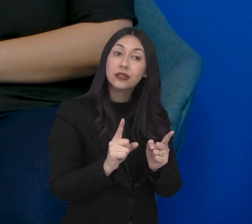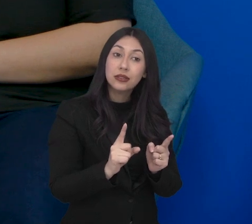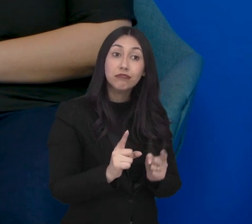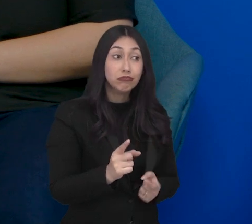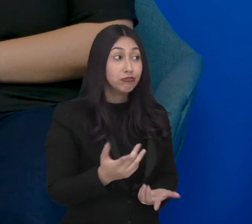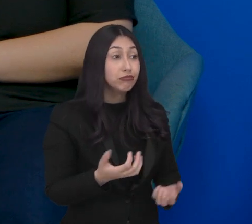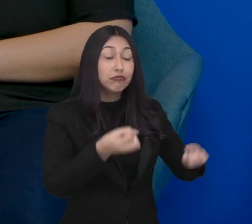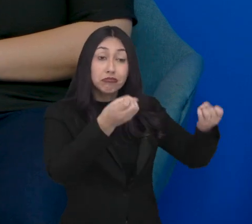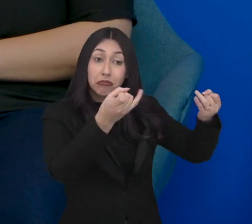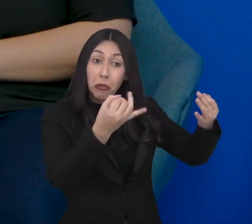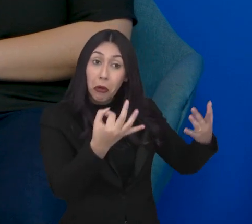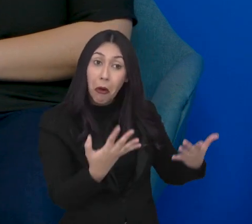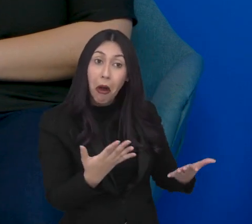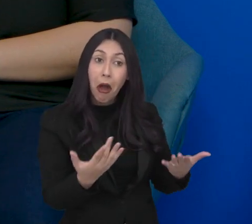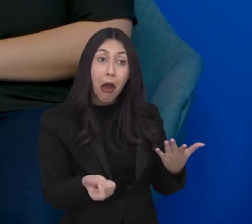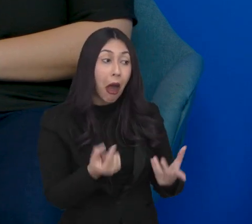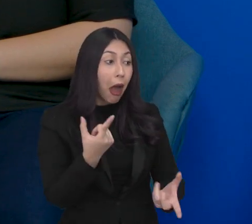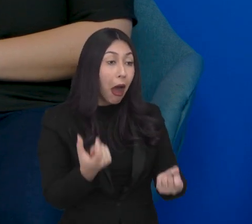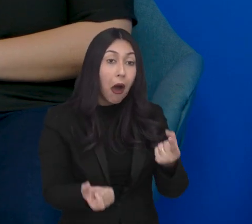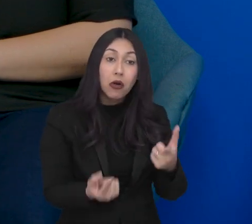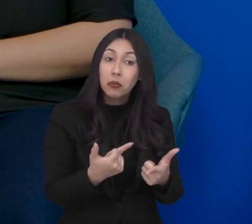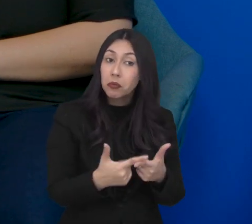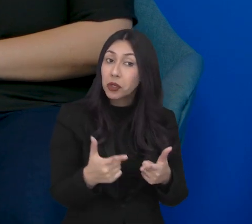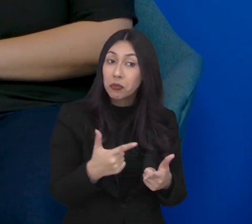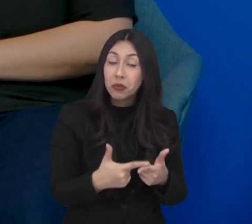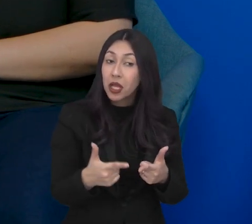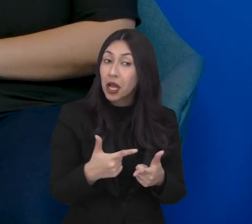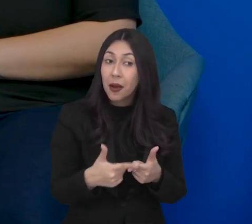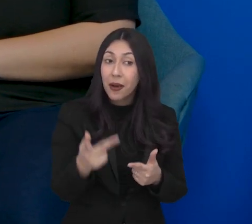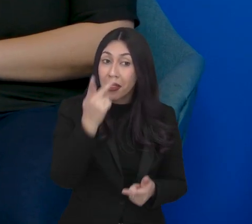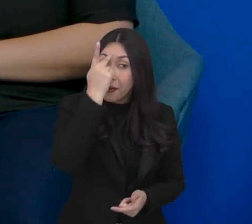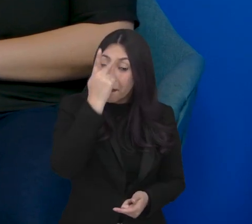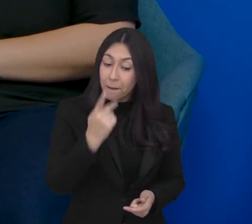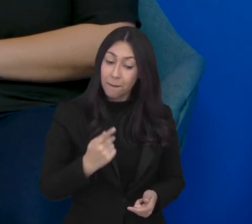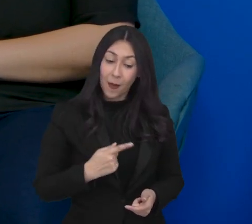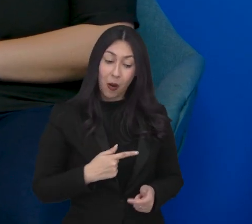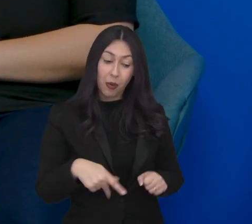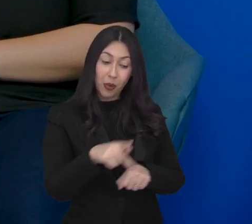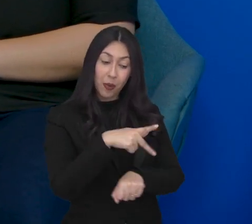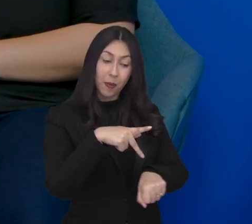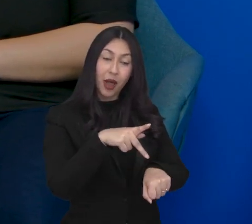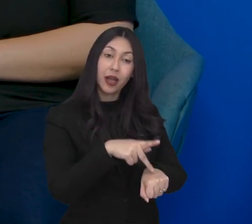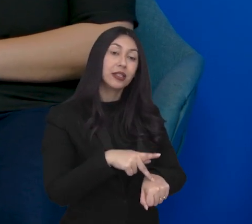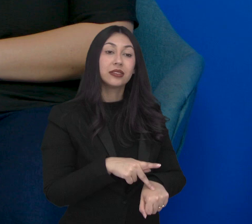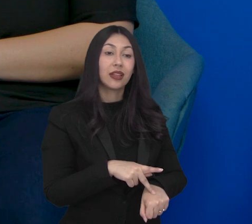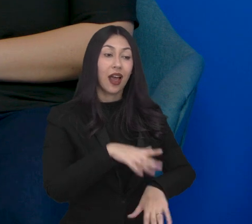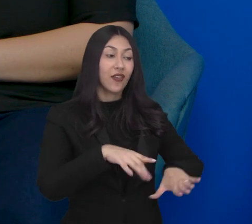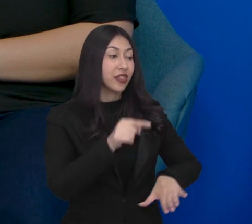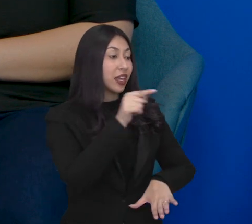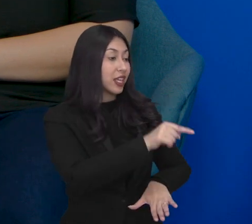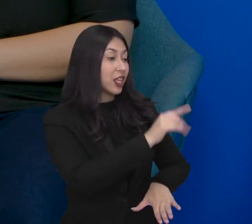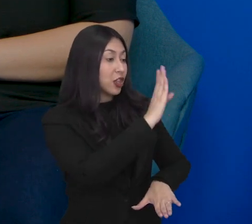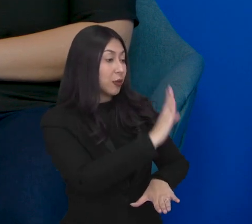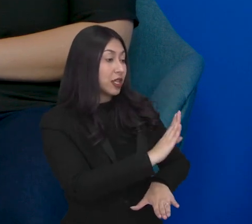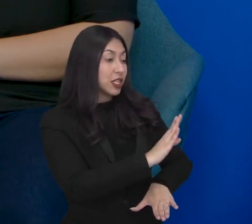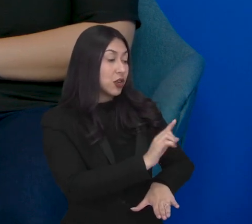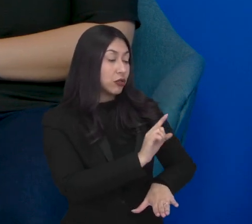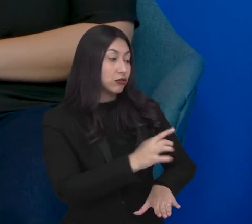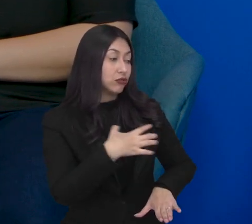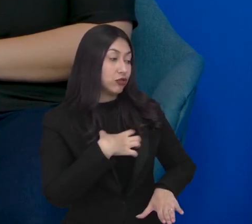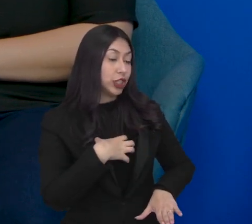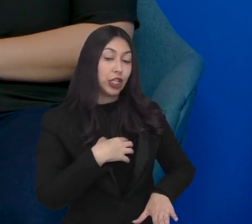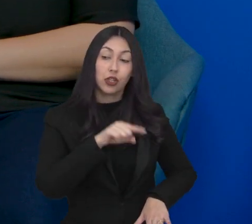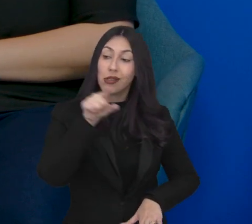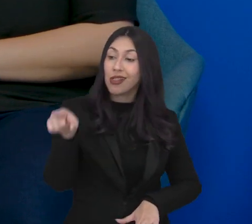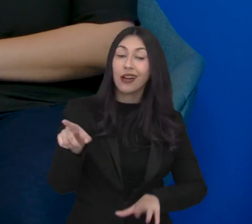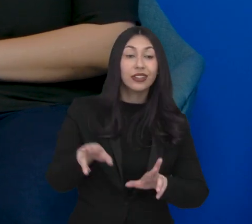como o próprio Alexandre disse, algumas questões são locais, né? O Brasil pode ter uma solução para um problema que outro país vai encontrar uma outra solução e